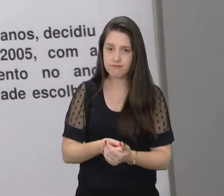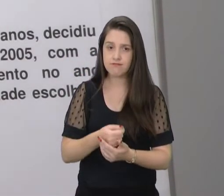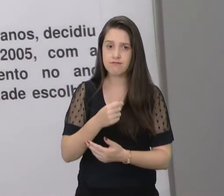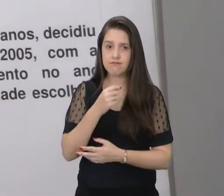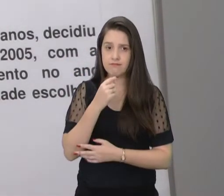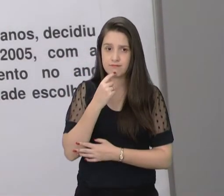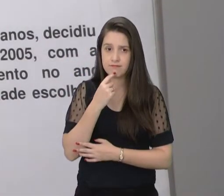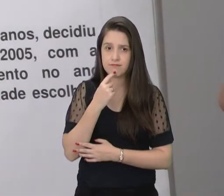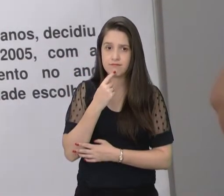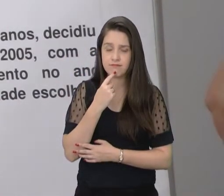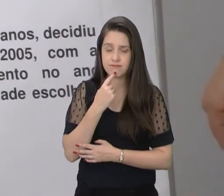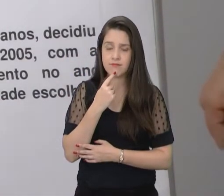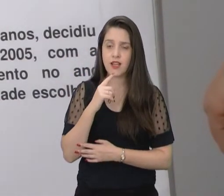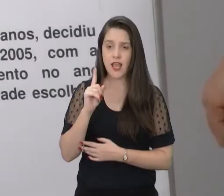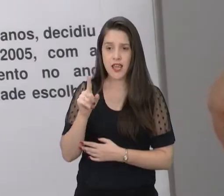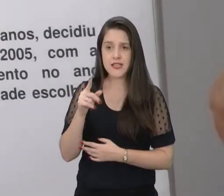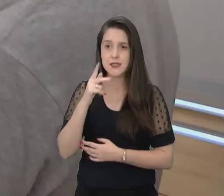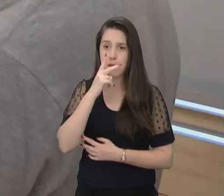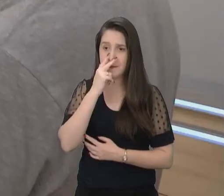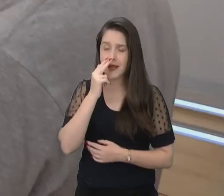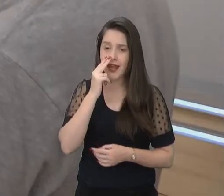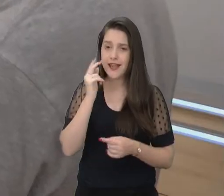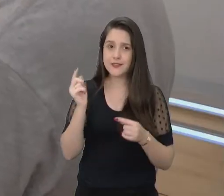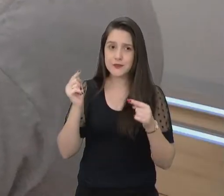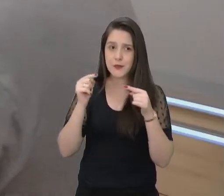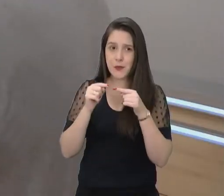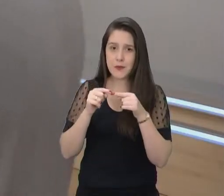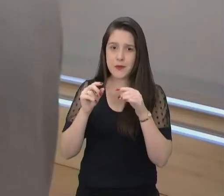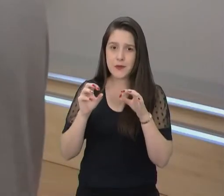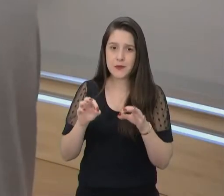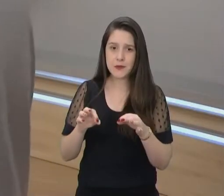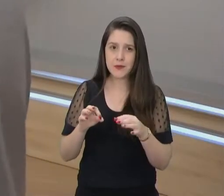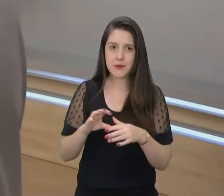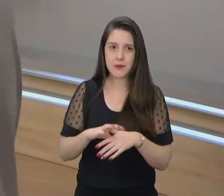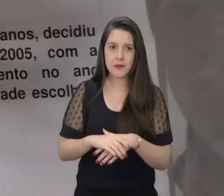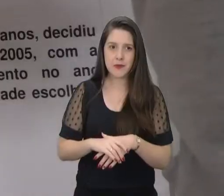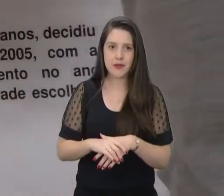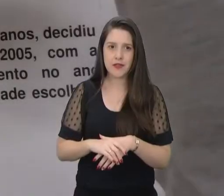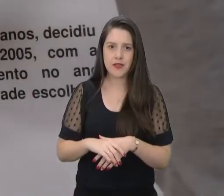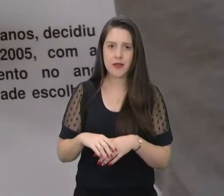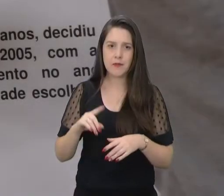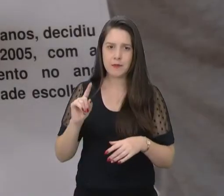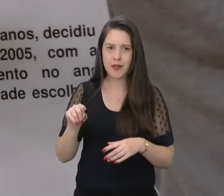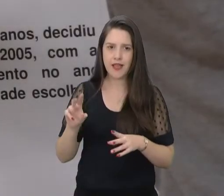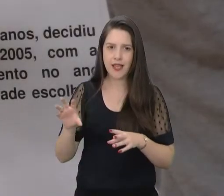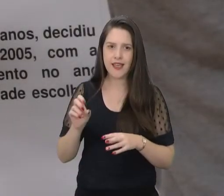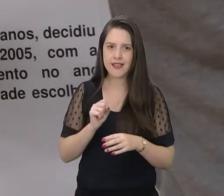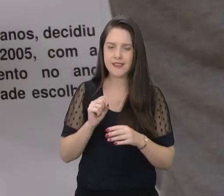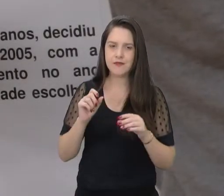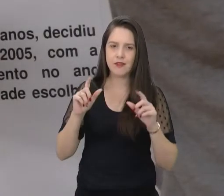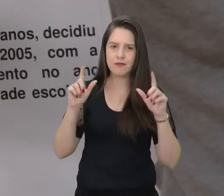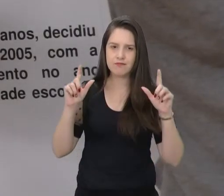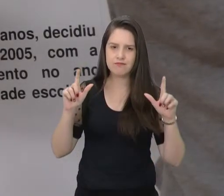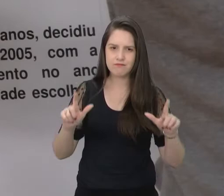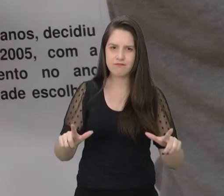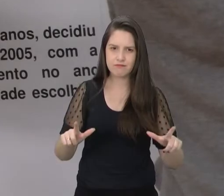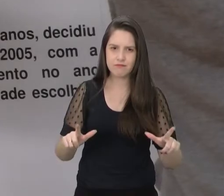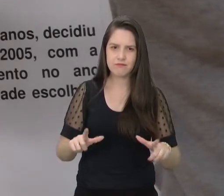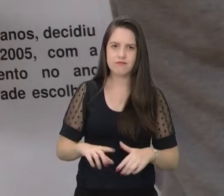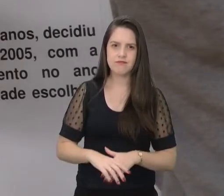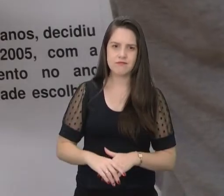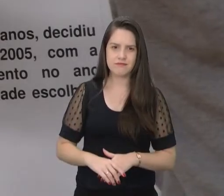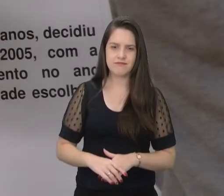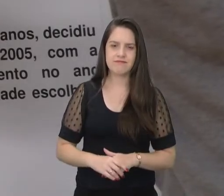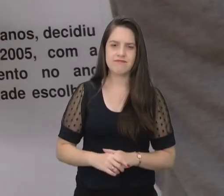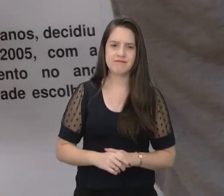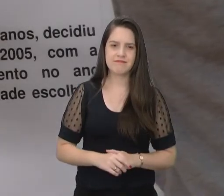né? Acho que fechou a empresa. Fechou? Você acha que fechou a empresa? Se isso aqui for o final, eu acredito que sim. Eu espero que esse não seja o final, que eu seja errada.